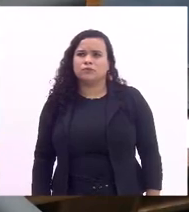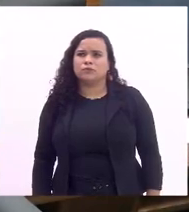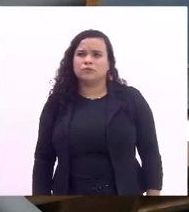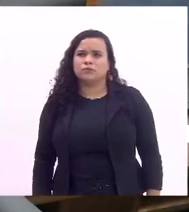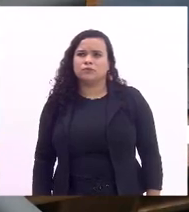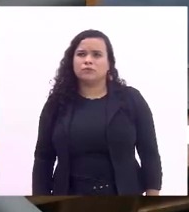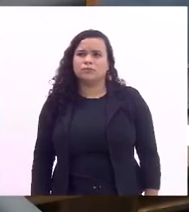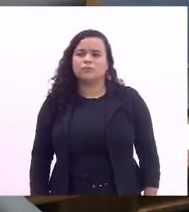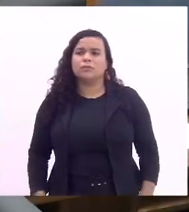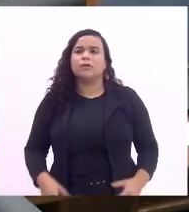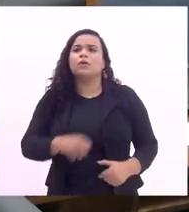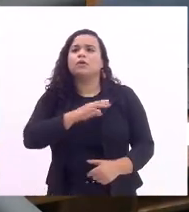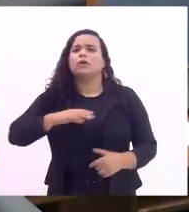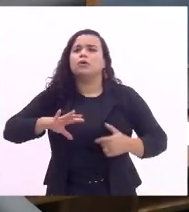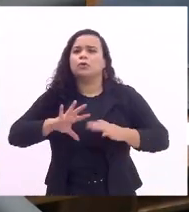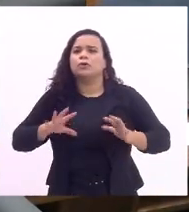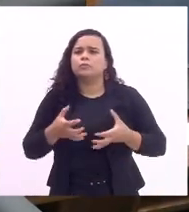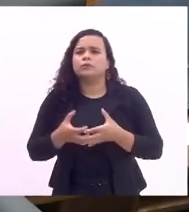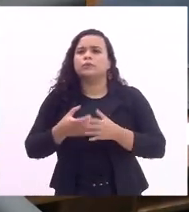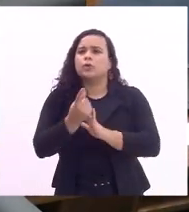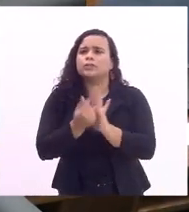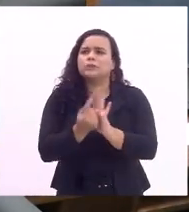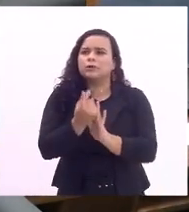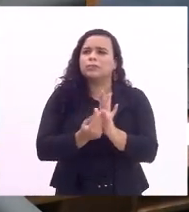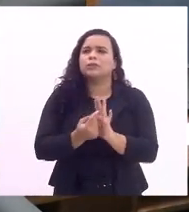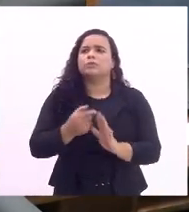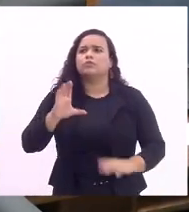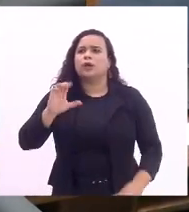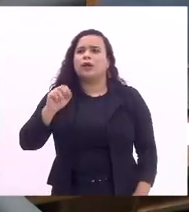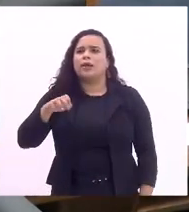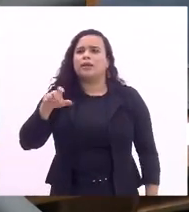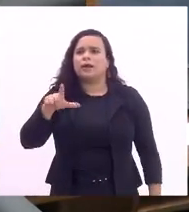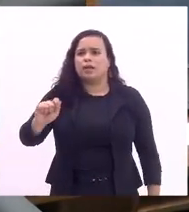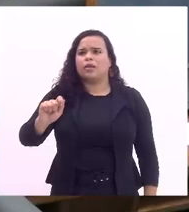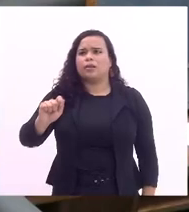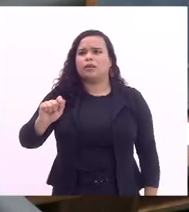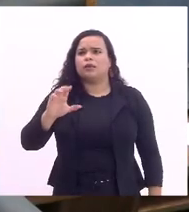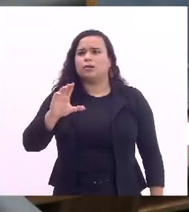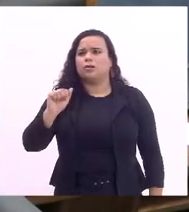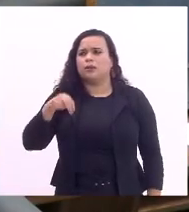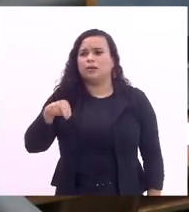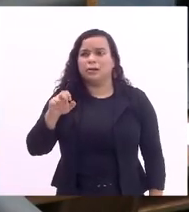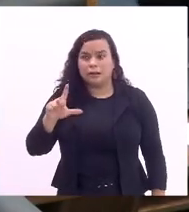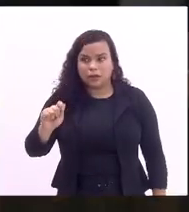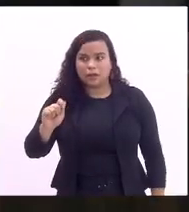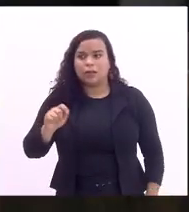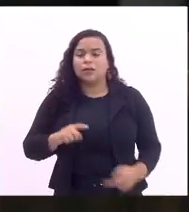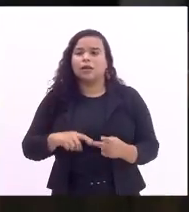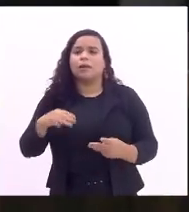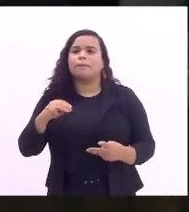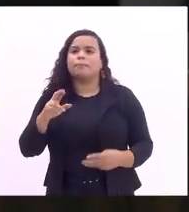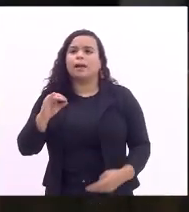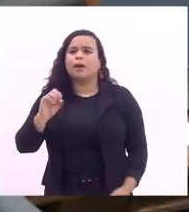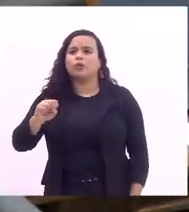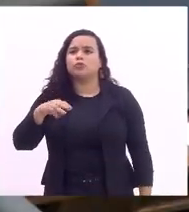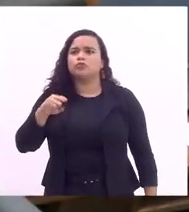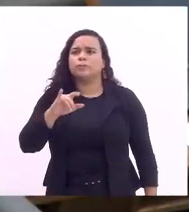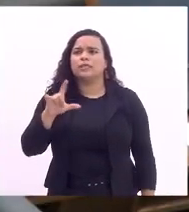Pela Comissão de Orçamento, deputado Márcio Canella. Deputado Márcio Canella. Deputado Marcos Miller.